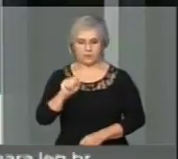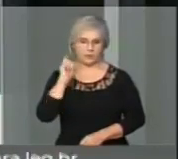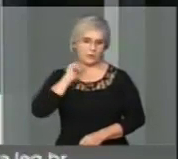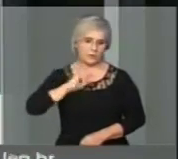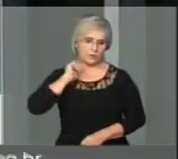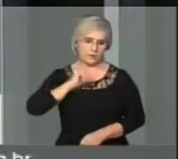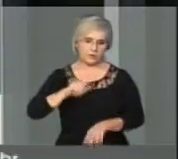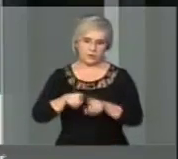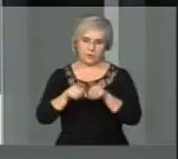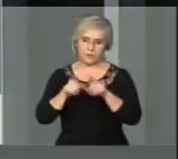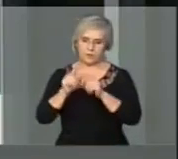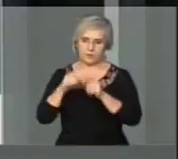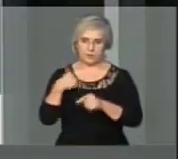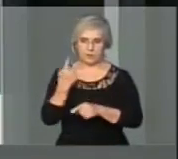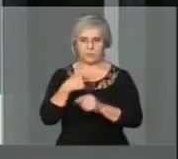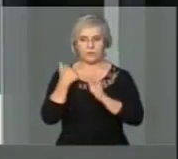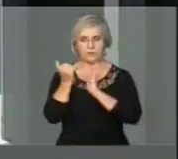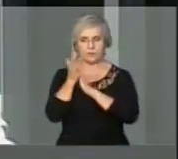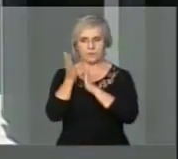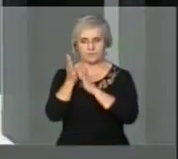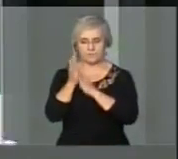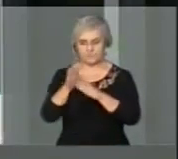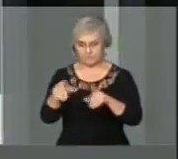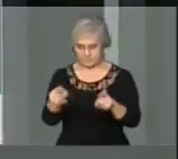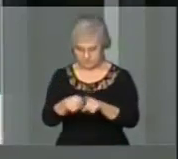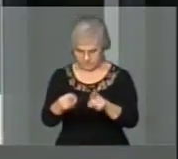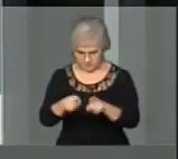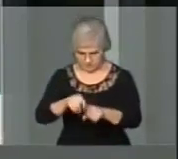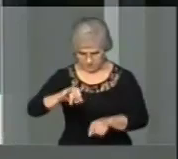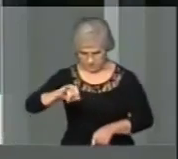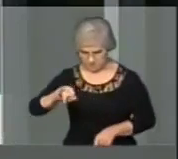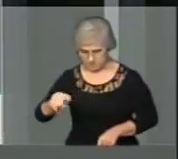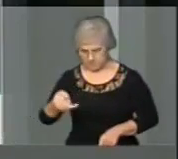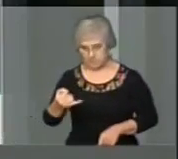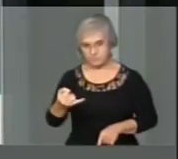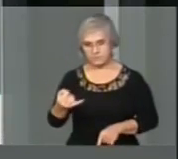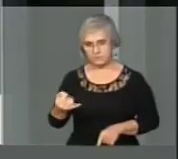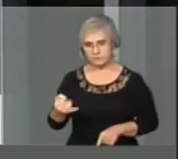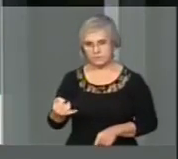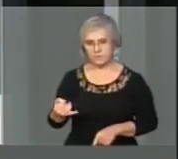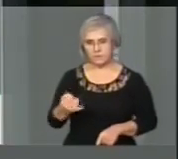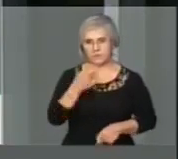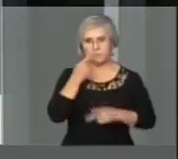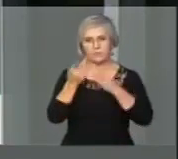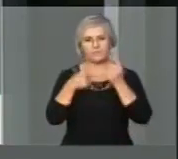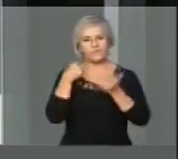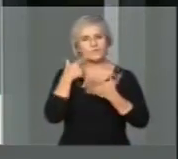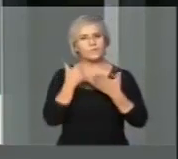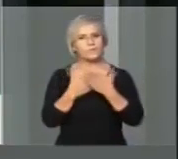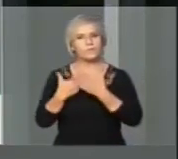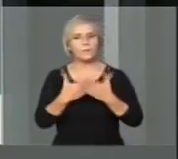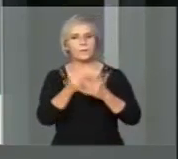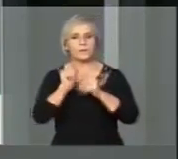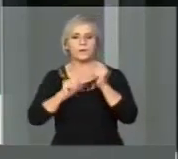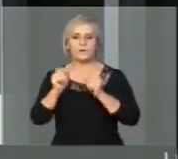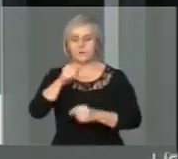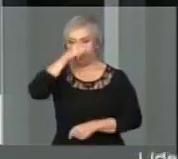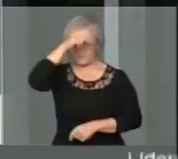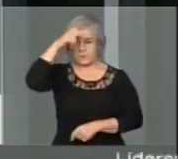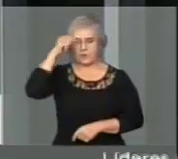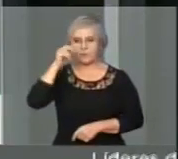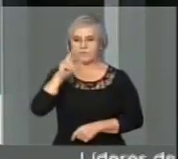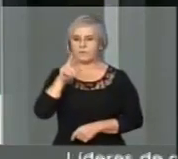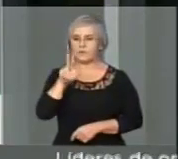nossos Parabéns quero também aproveitar para fazer um balanço das obras do prefeito Rui em Montes